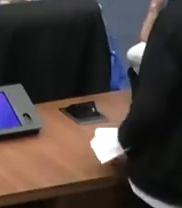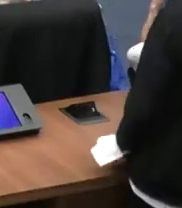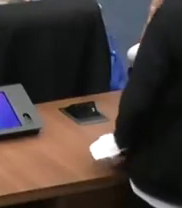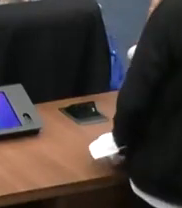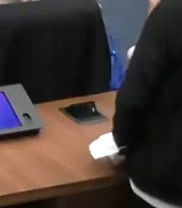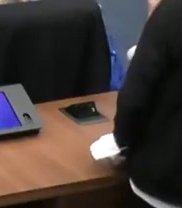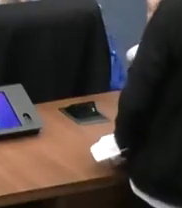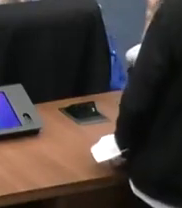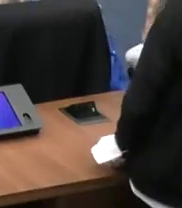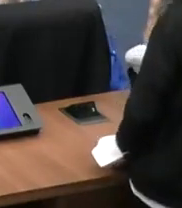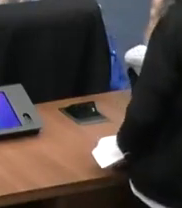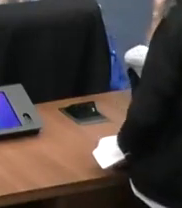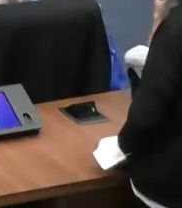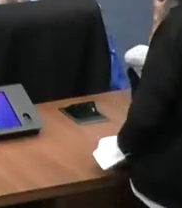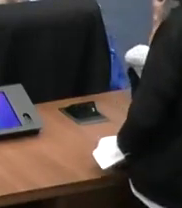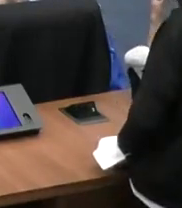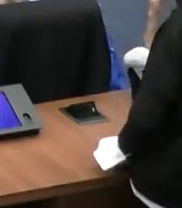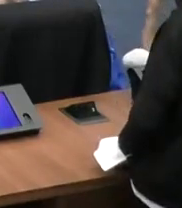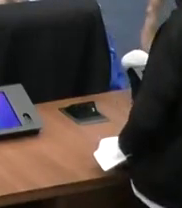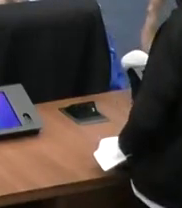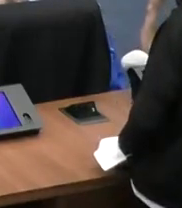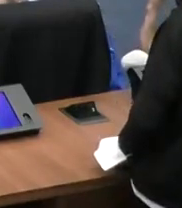E aí